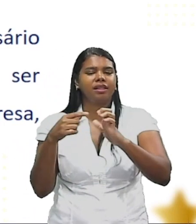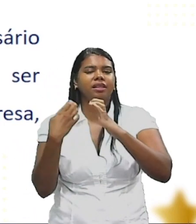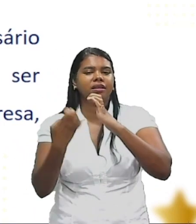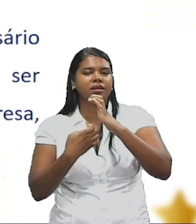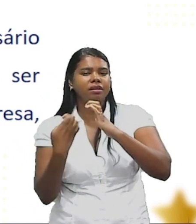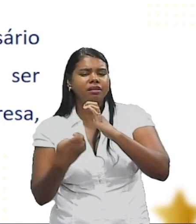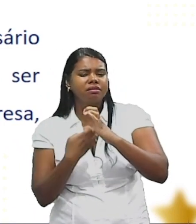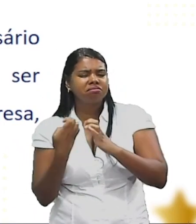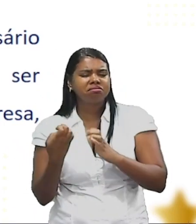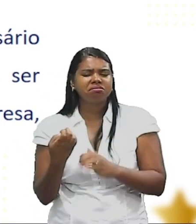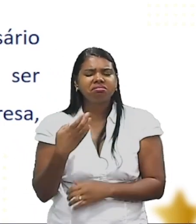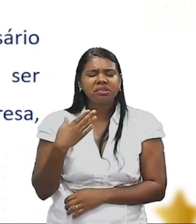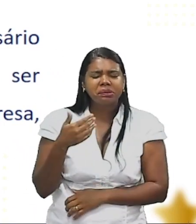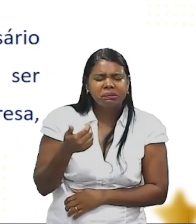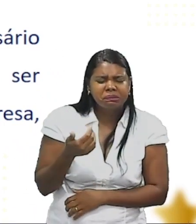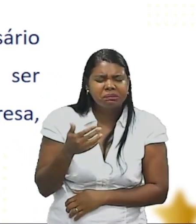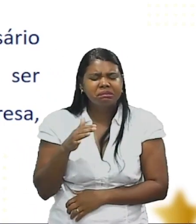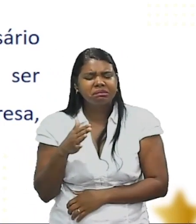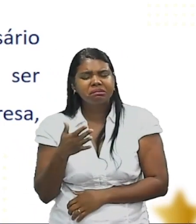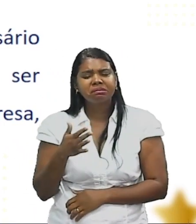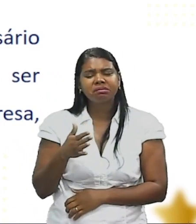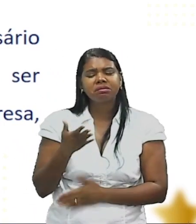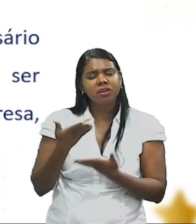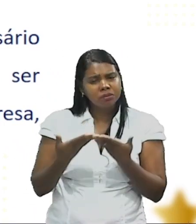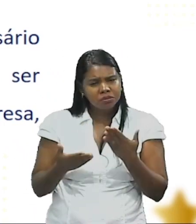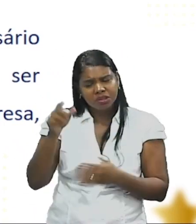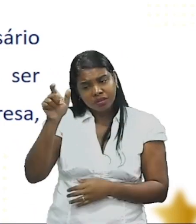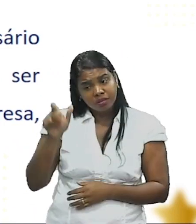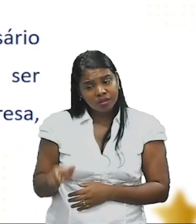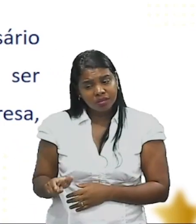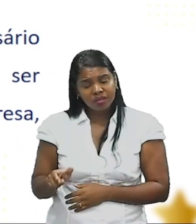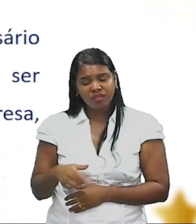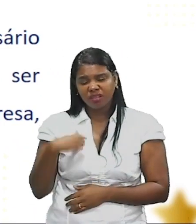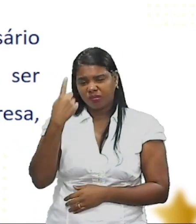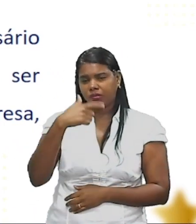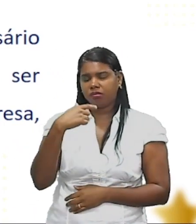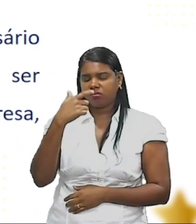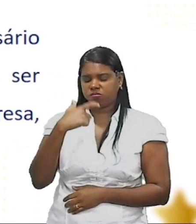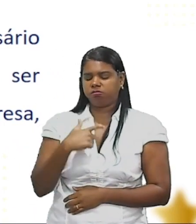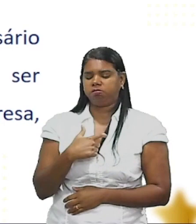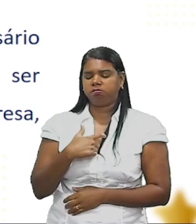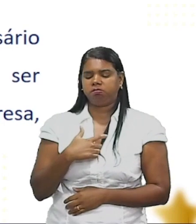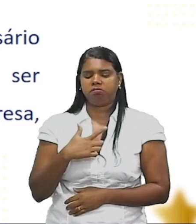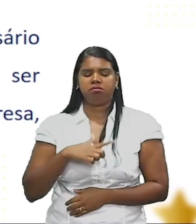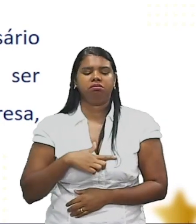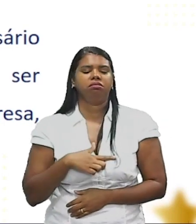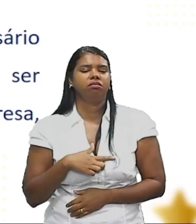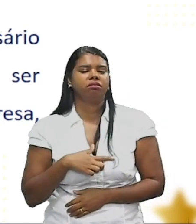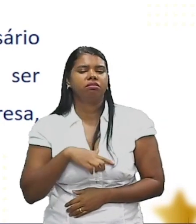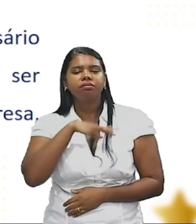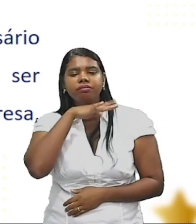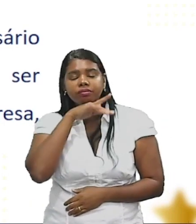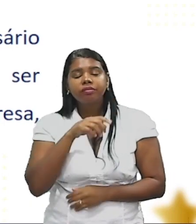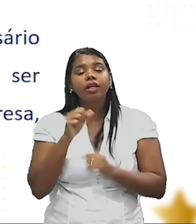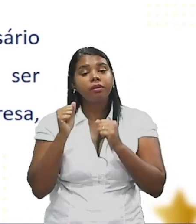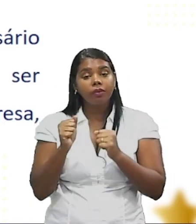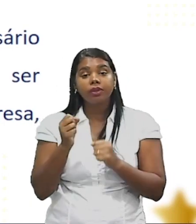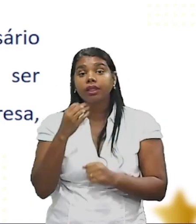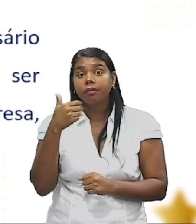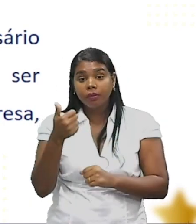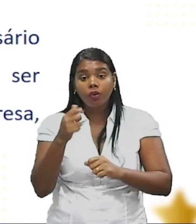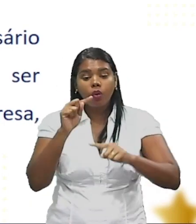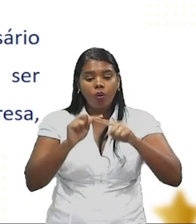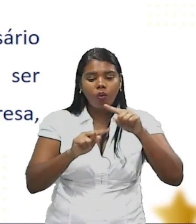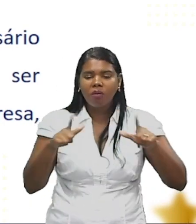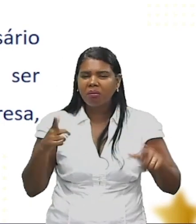pouco de impaciência. Ela pode perder aquele cliente. Então, ela pode ter um serviço, ela pode ter um produto de qualidade, mas